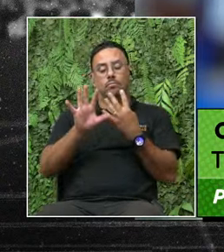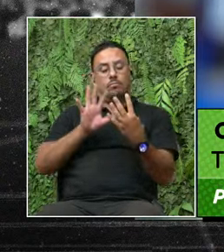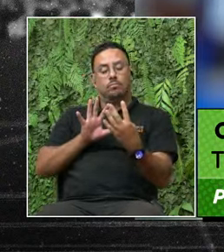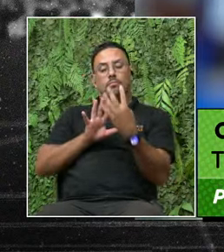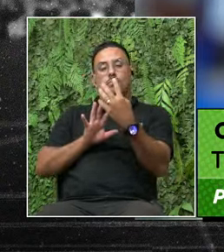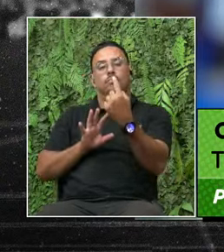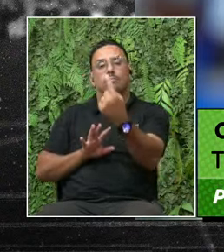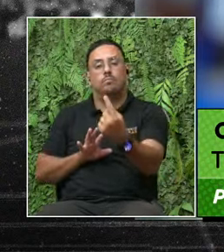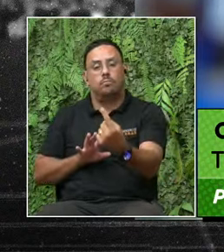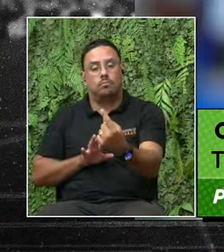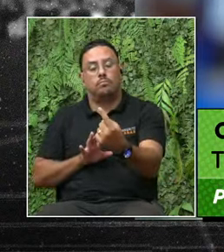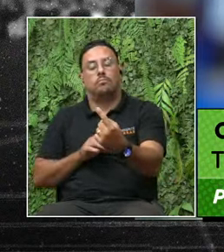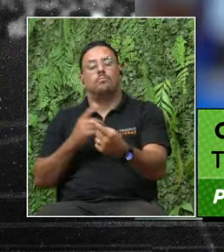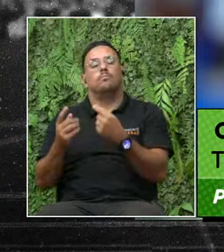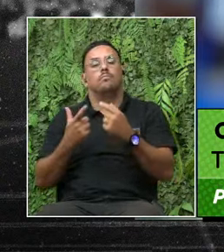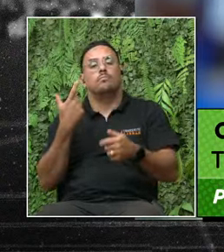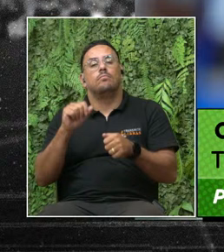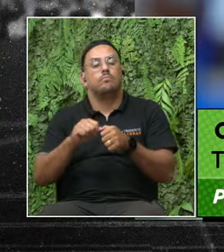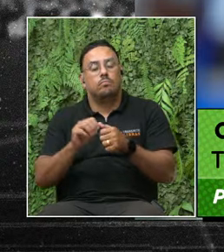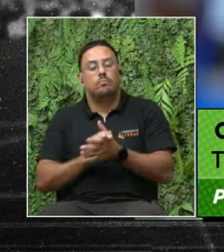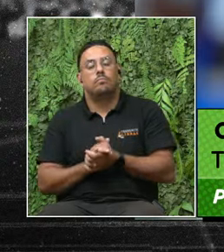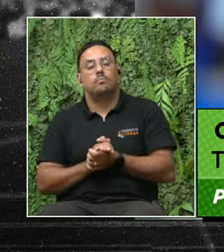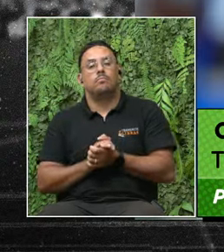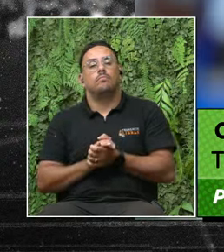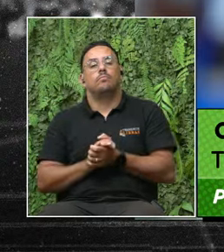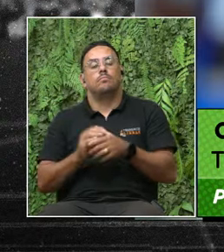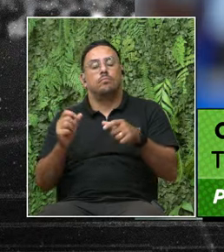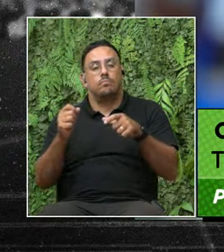para contra